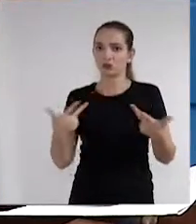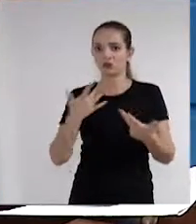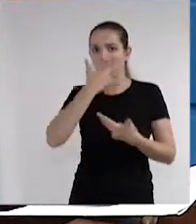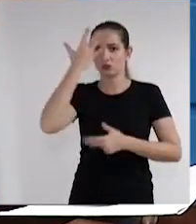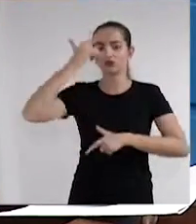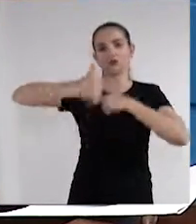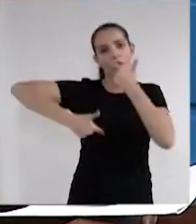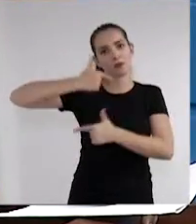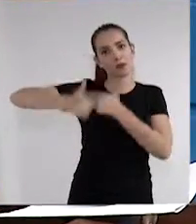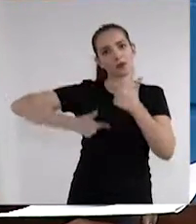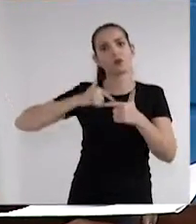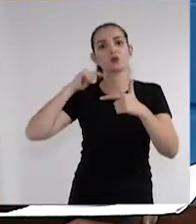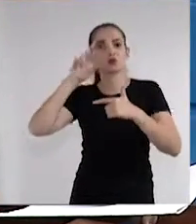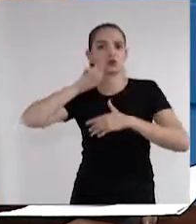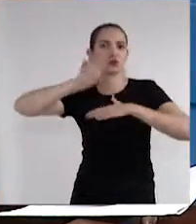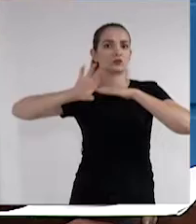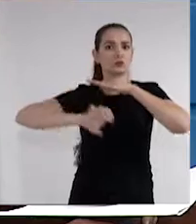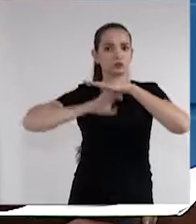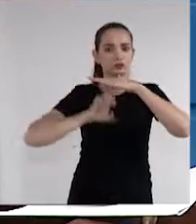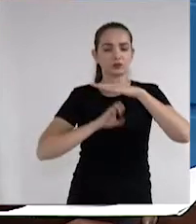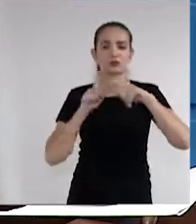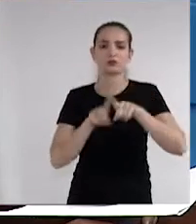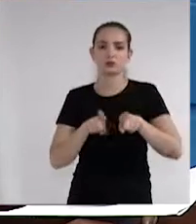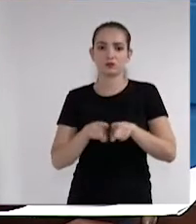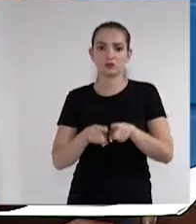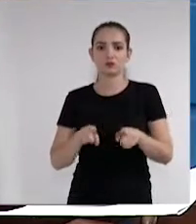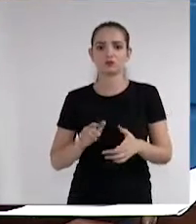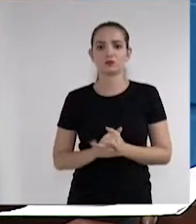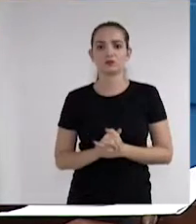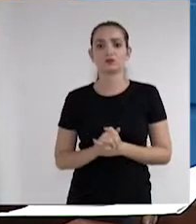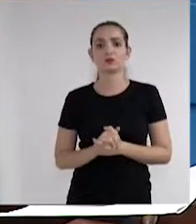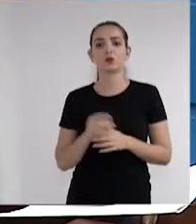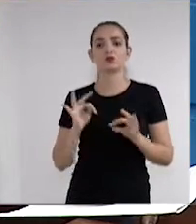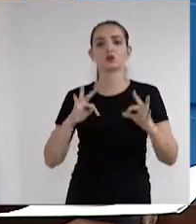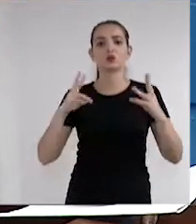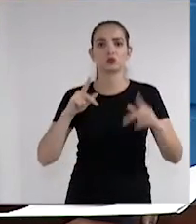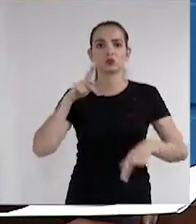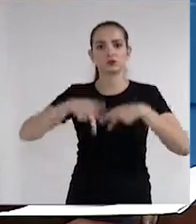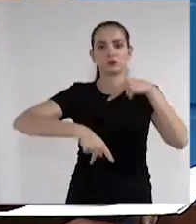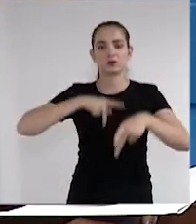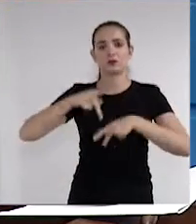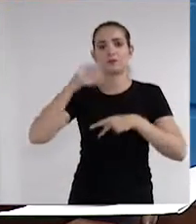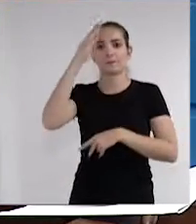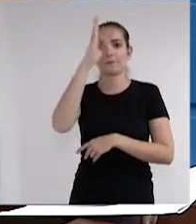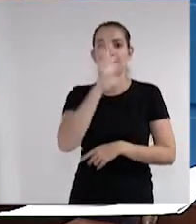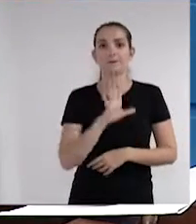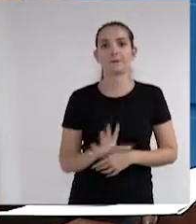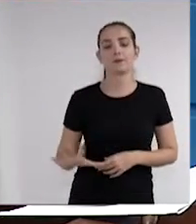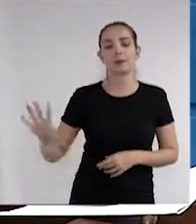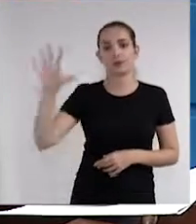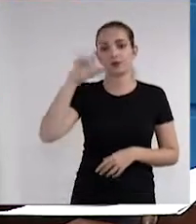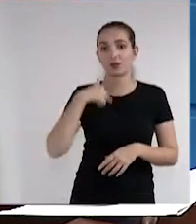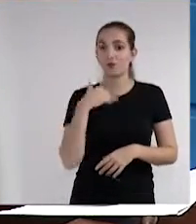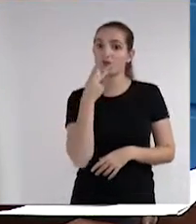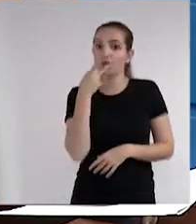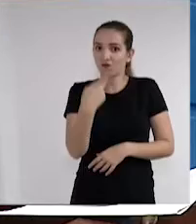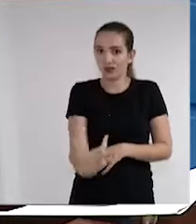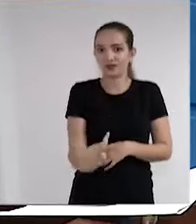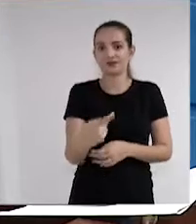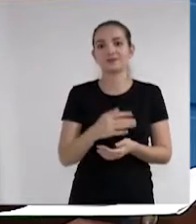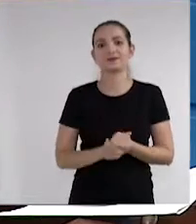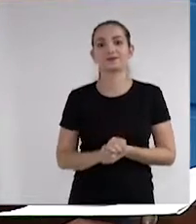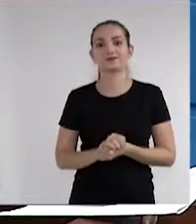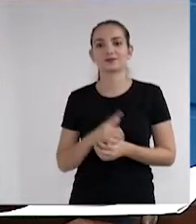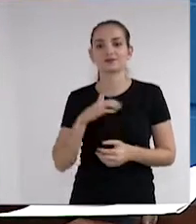pelos trabalhadores, pelos empresários, por toda a população brasileira. E digo isso